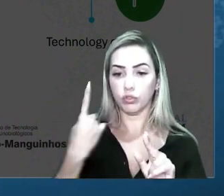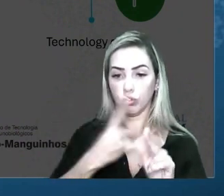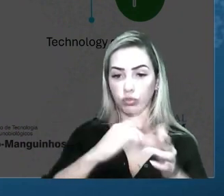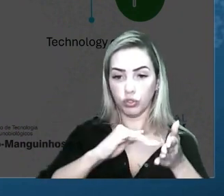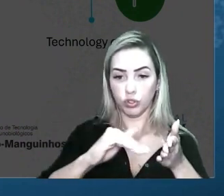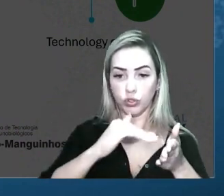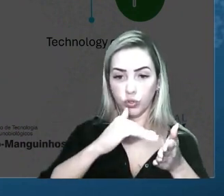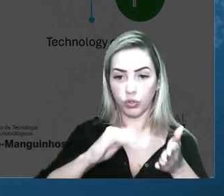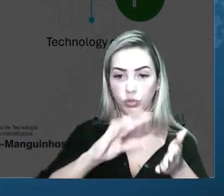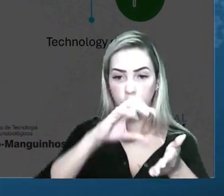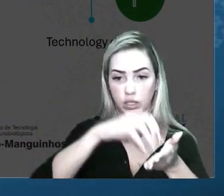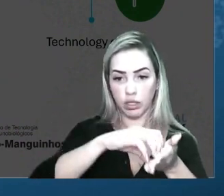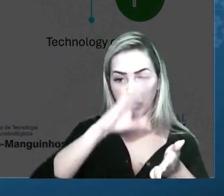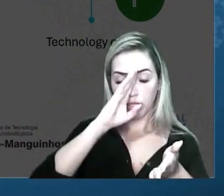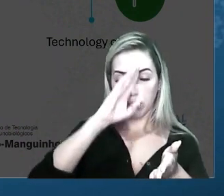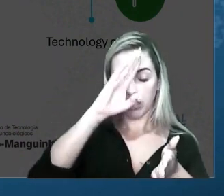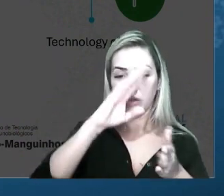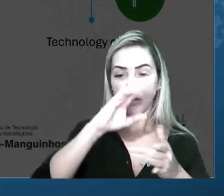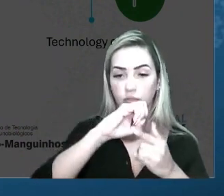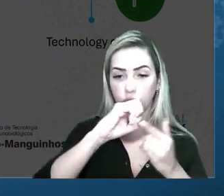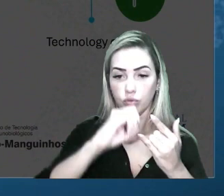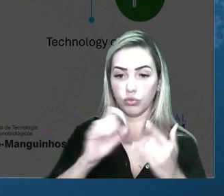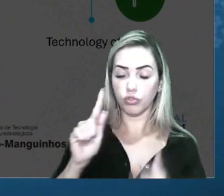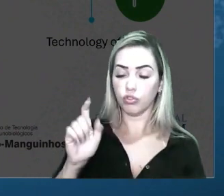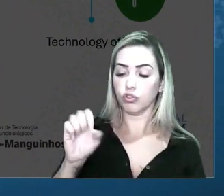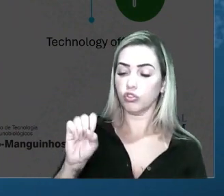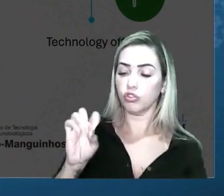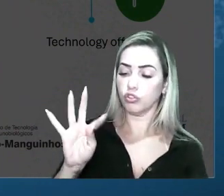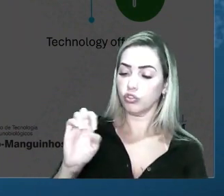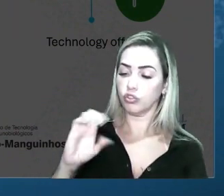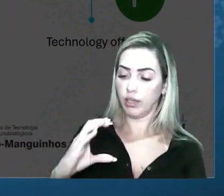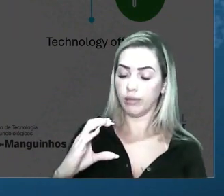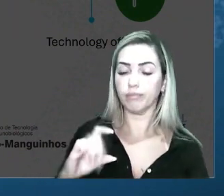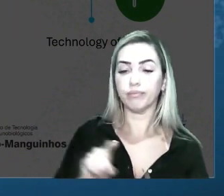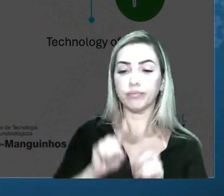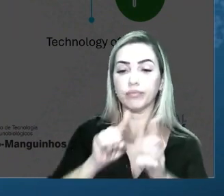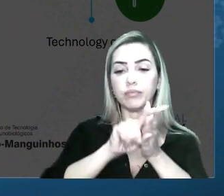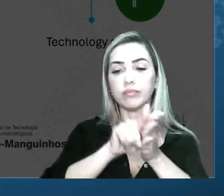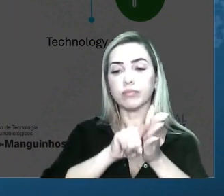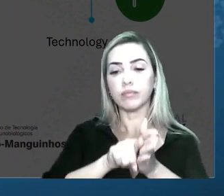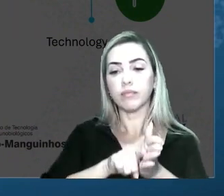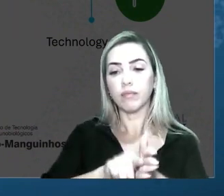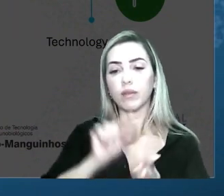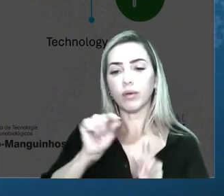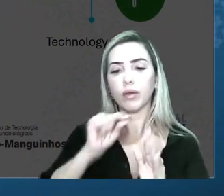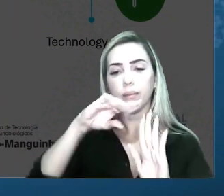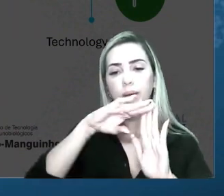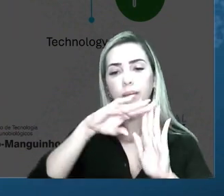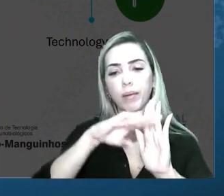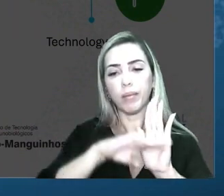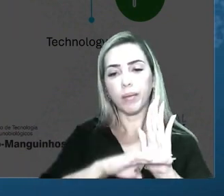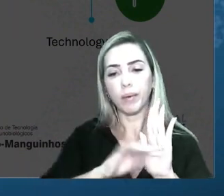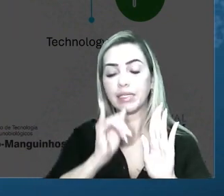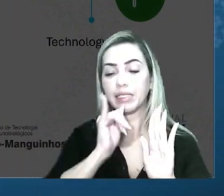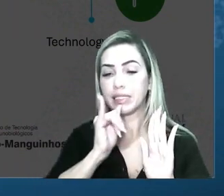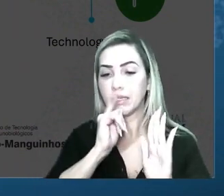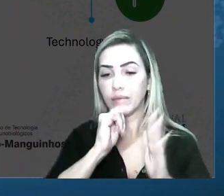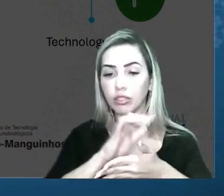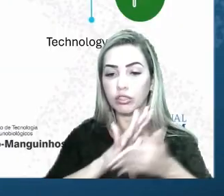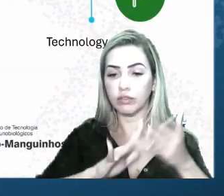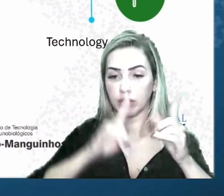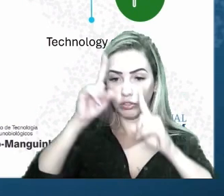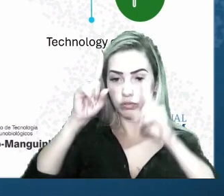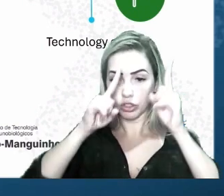da Fiocruz, que é a Gestec, examinando requisitos como atividade inventiva,